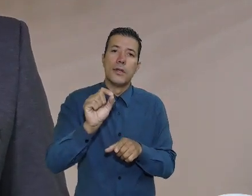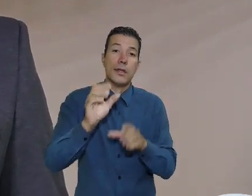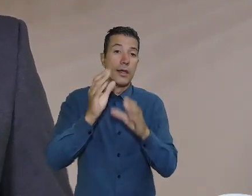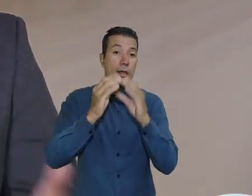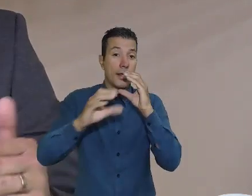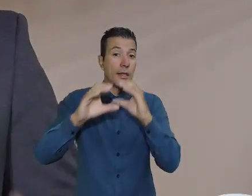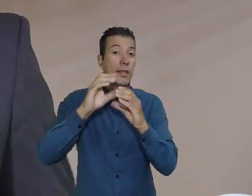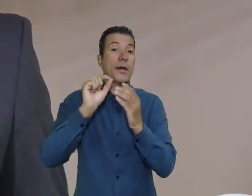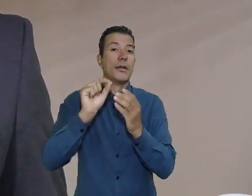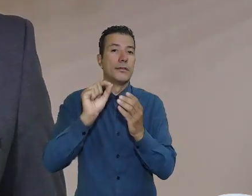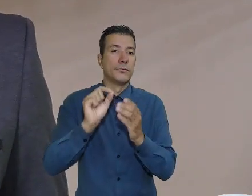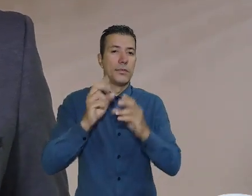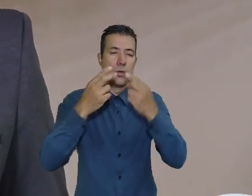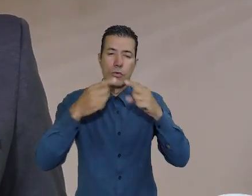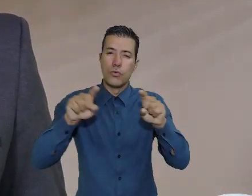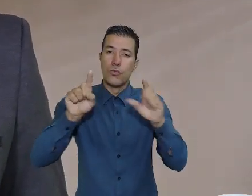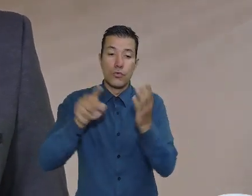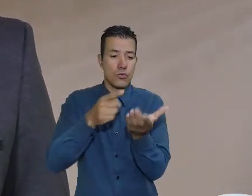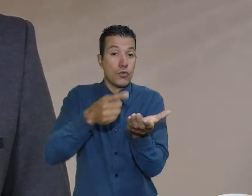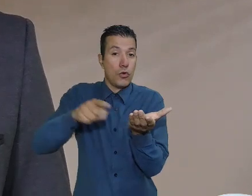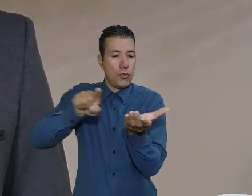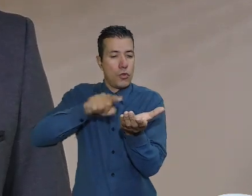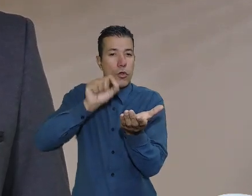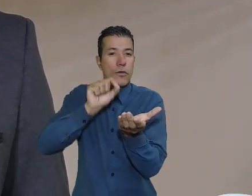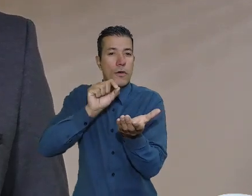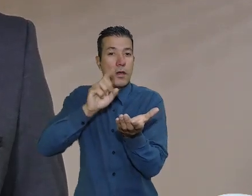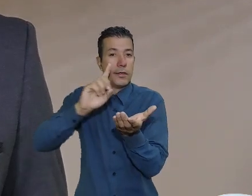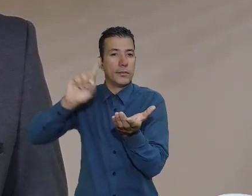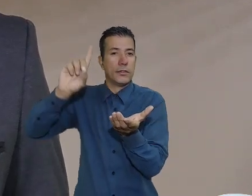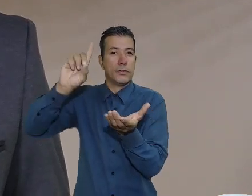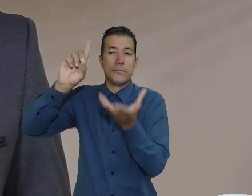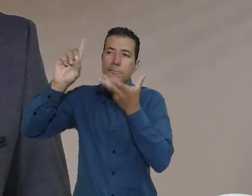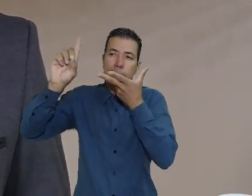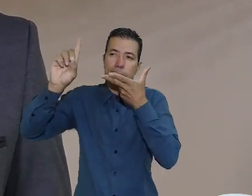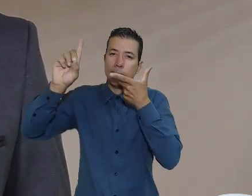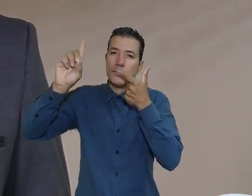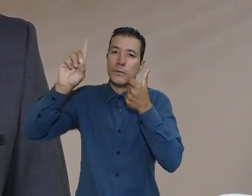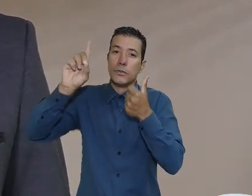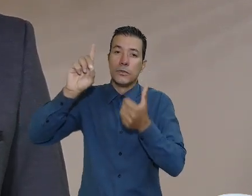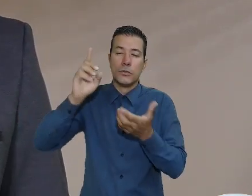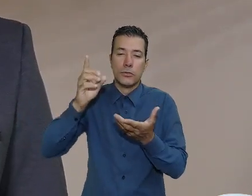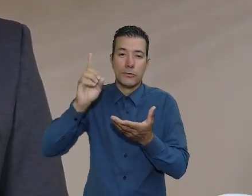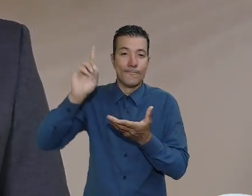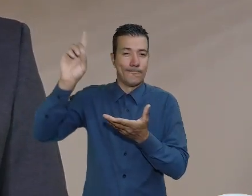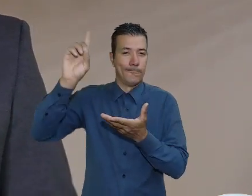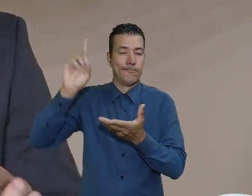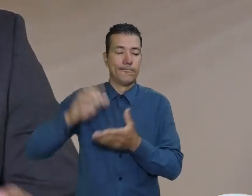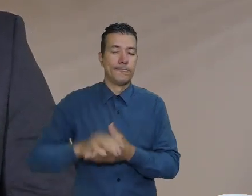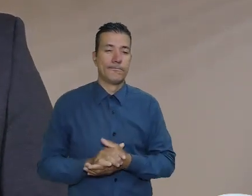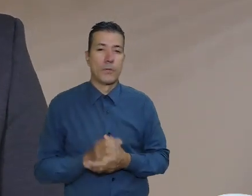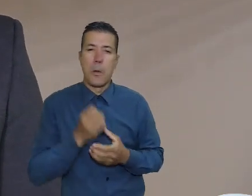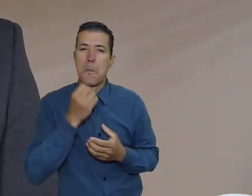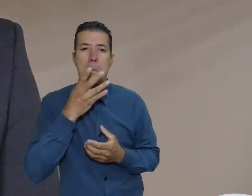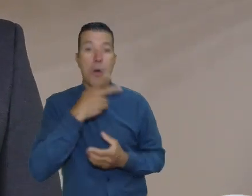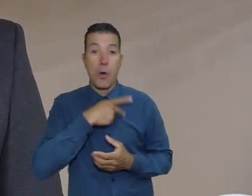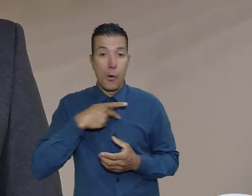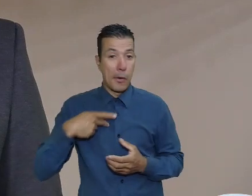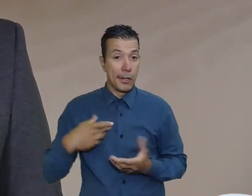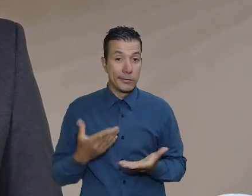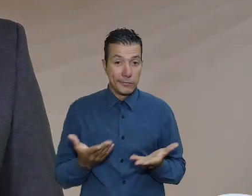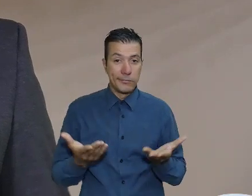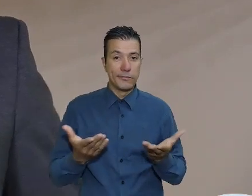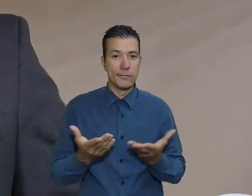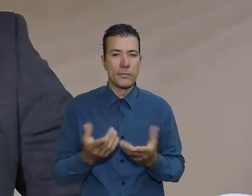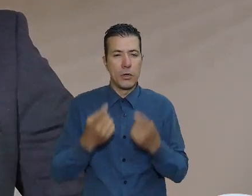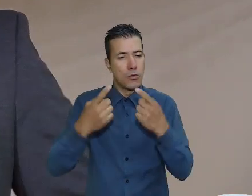cantar. Vamos então louvar o nosso Deus cantando o Bom Pastor? Vamos juntos. Eu quero convidar a você para que possamos